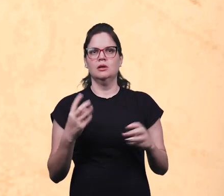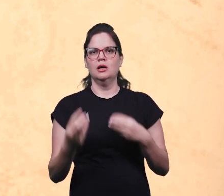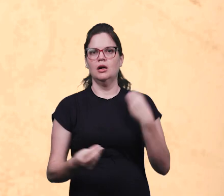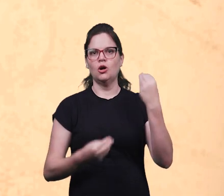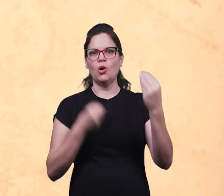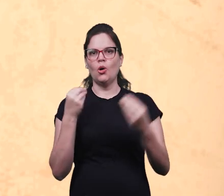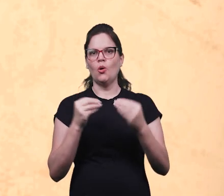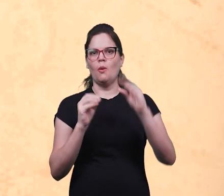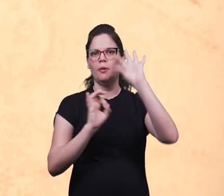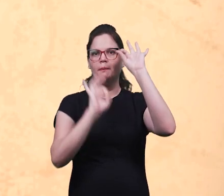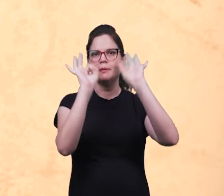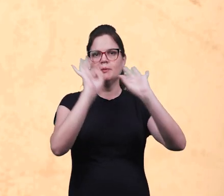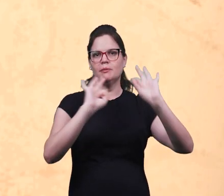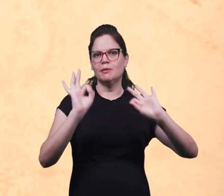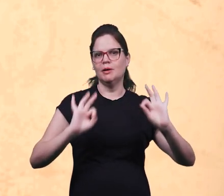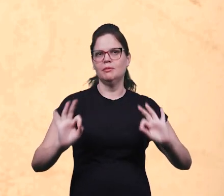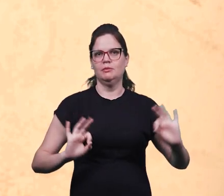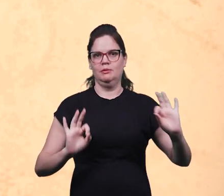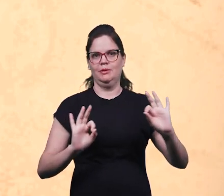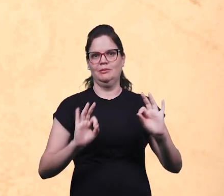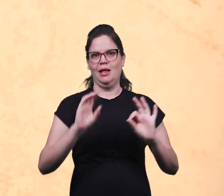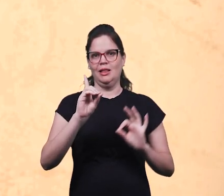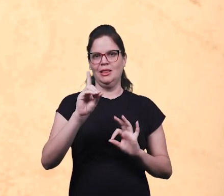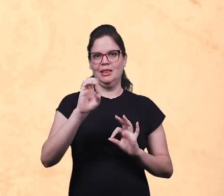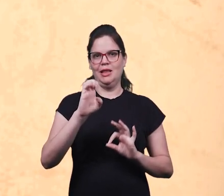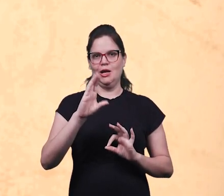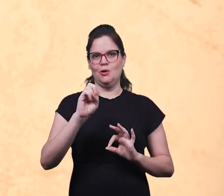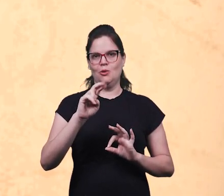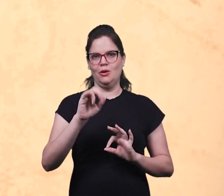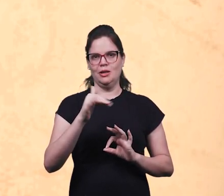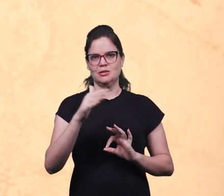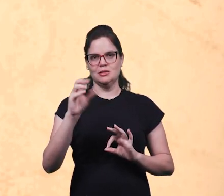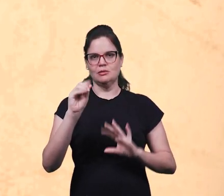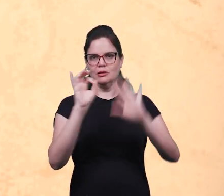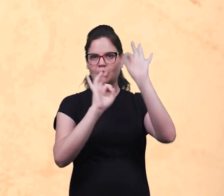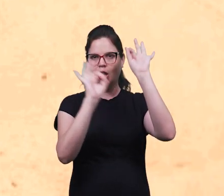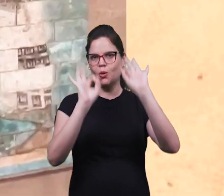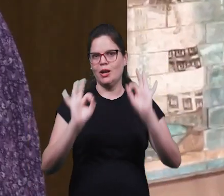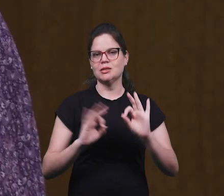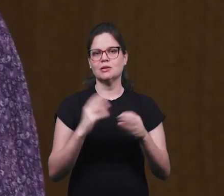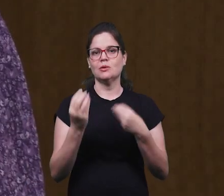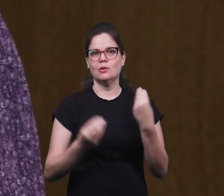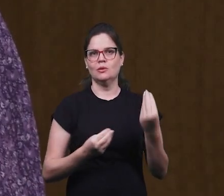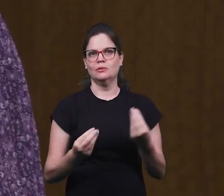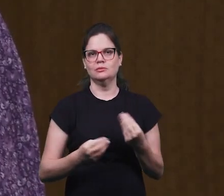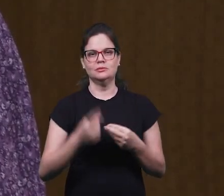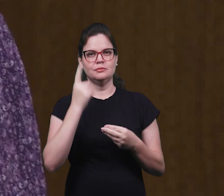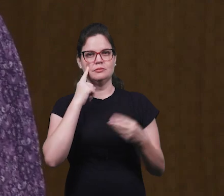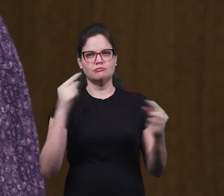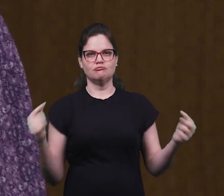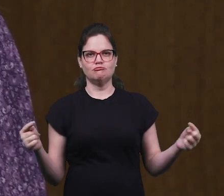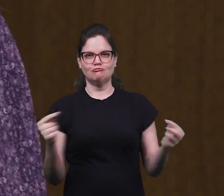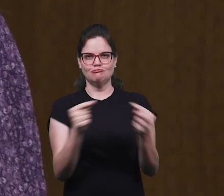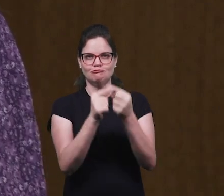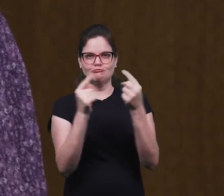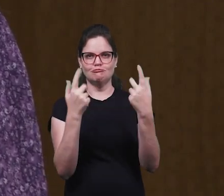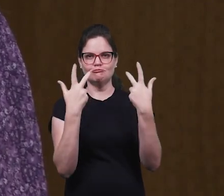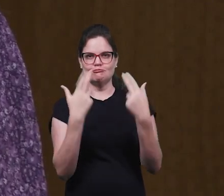a decoração do palácio. E aí nós vemos como que